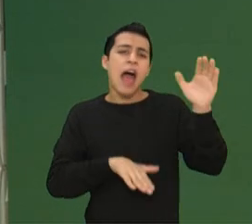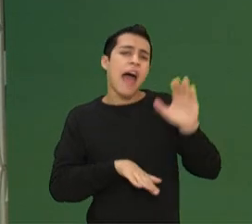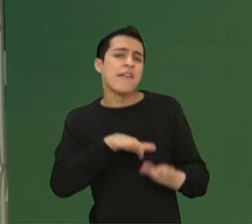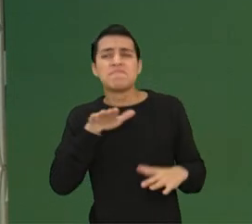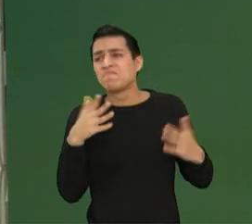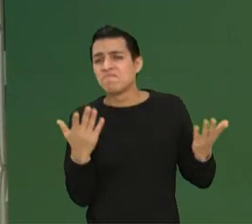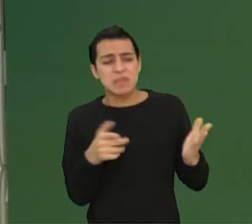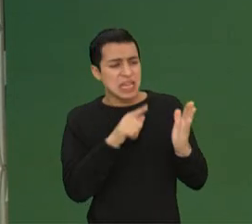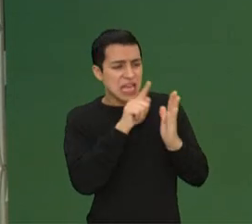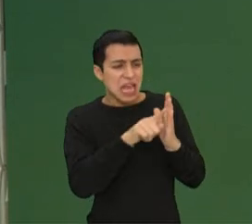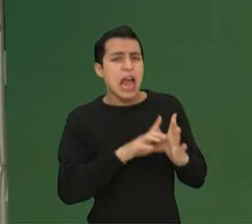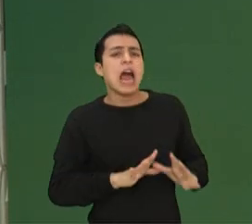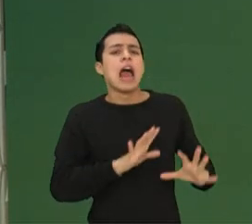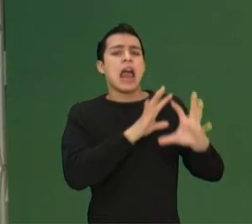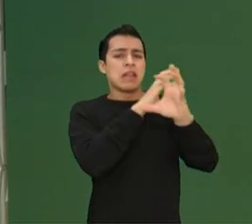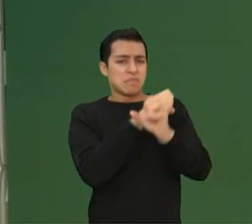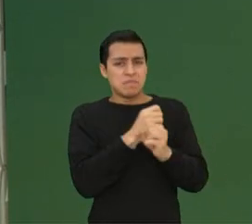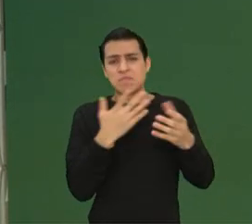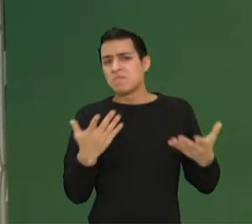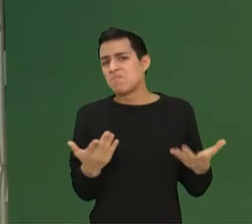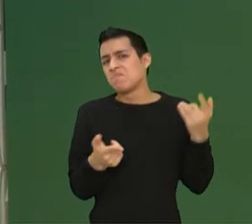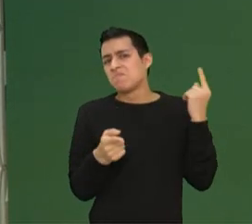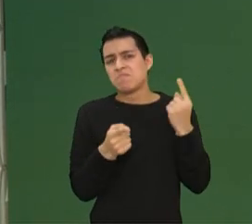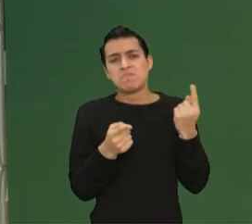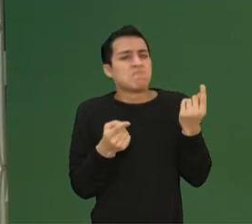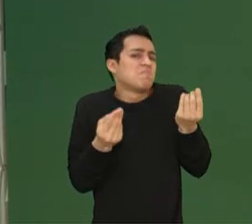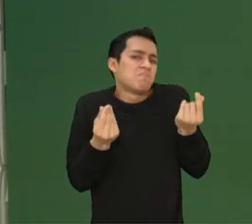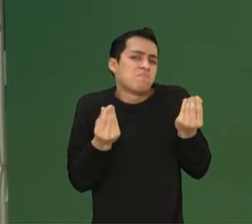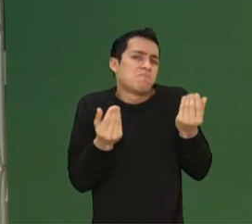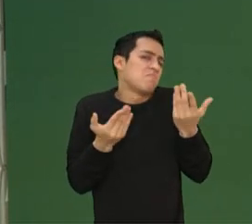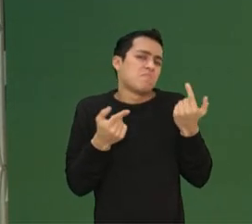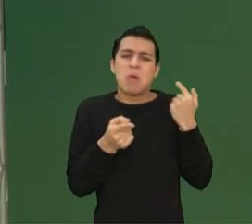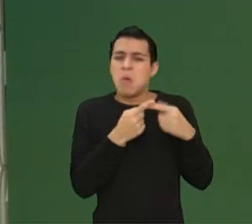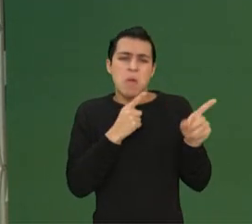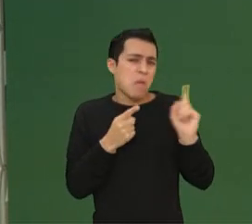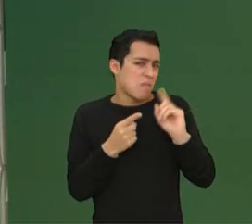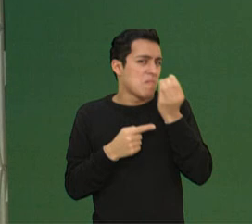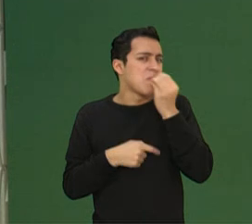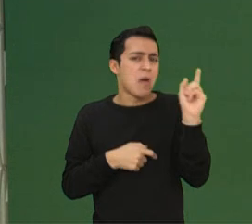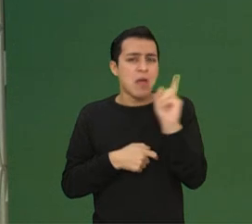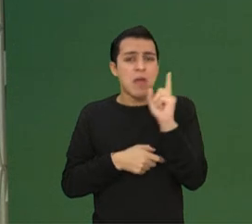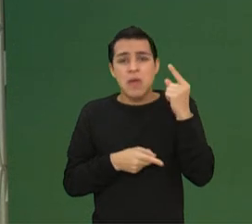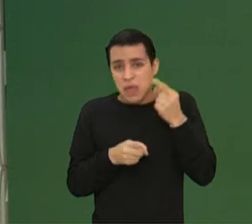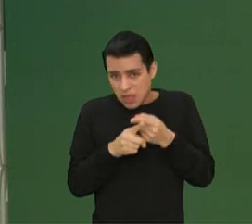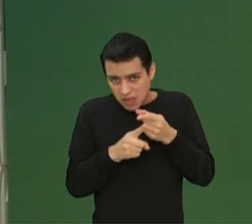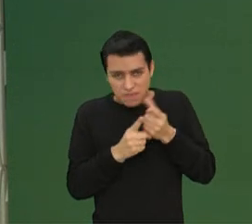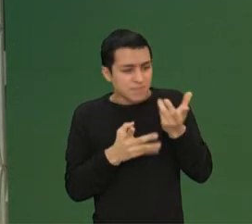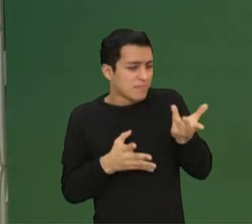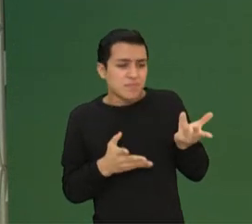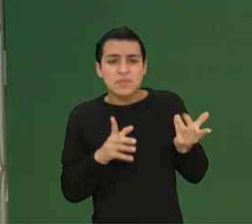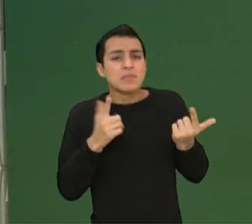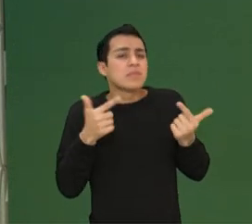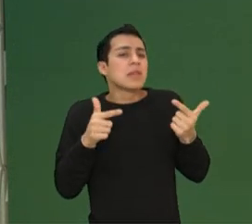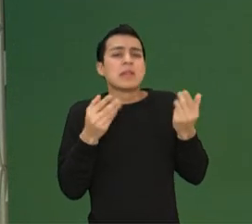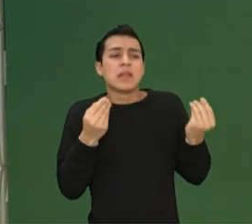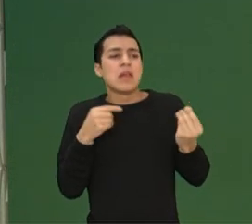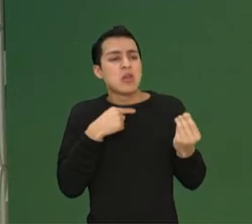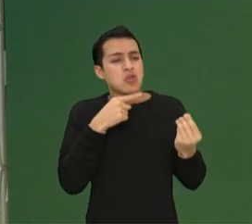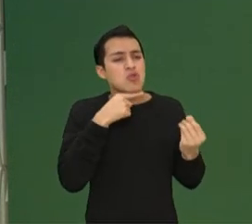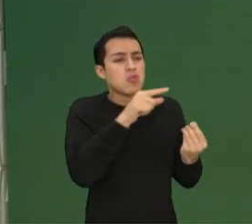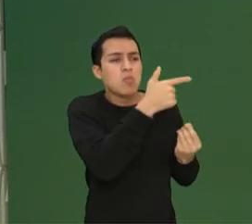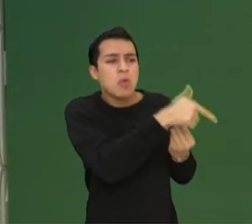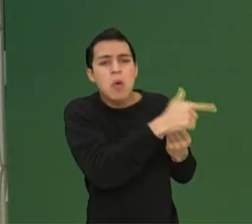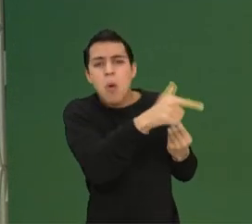enquete quantitativa não será uma opção tão boa, porque você não terá acesso às dúvidas